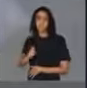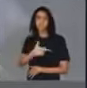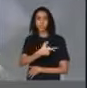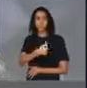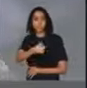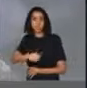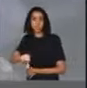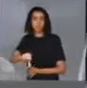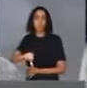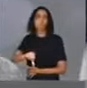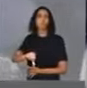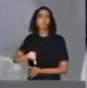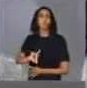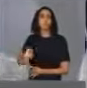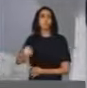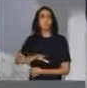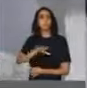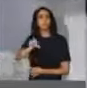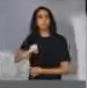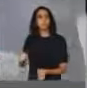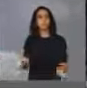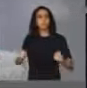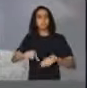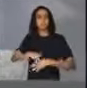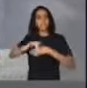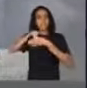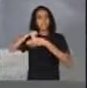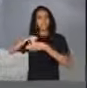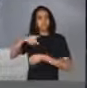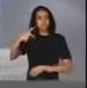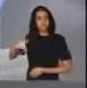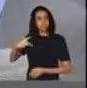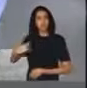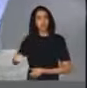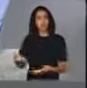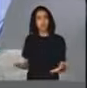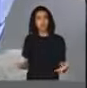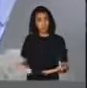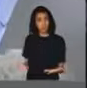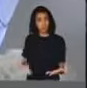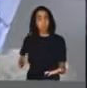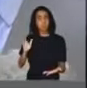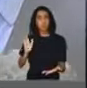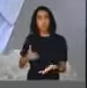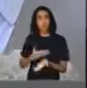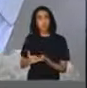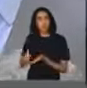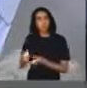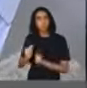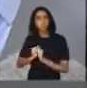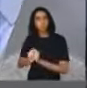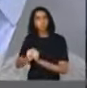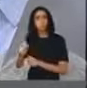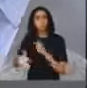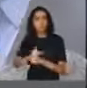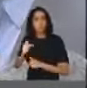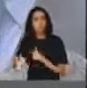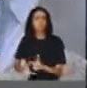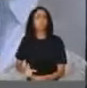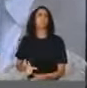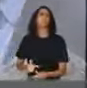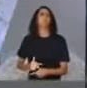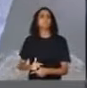ele vai assumir a liderança já. Nesse momento, já começamos a trabalhar junto para que a gente possa fazer uma